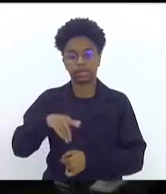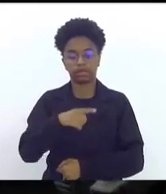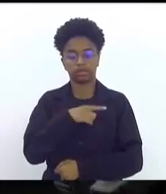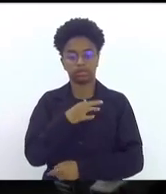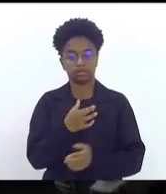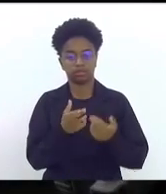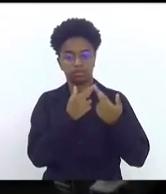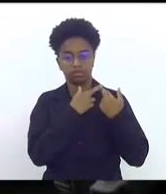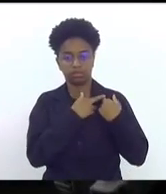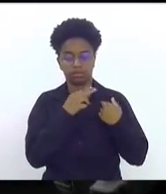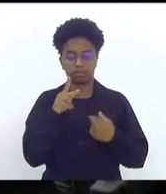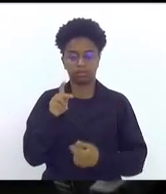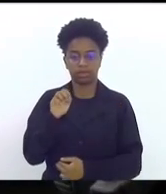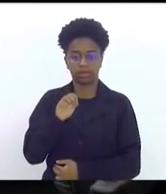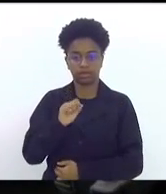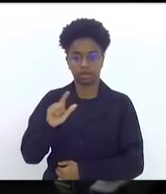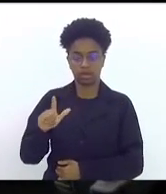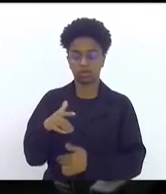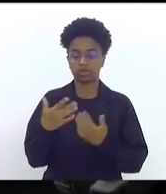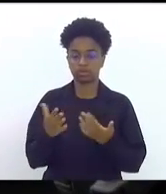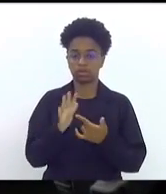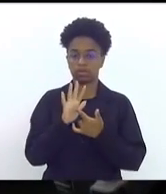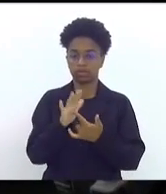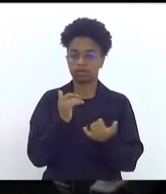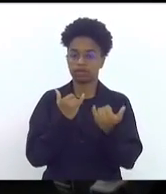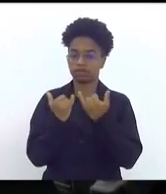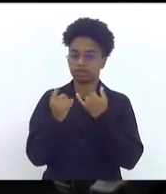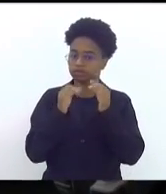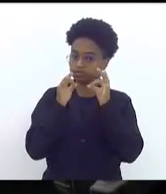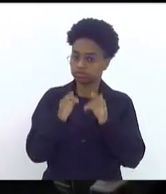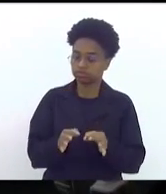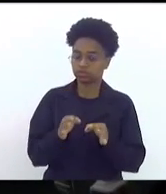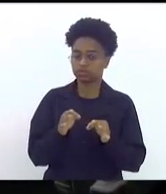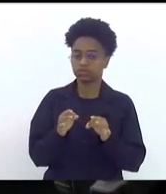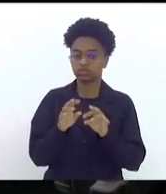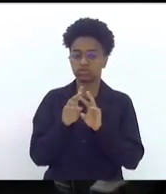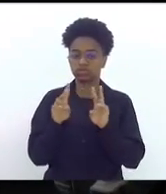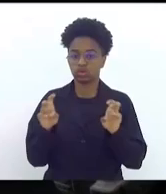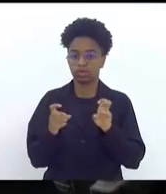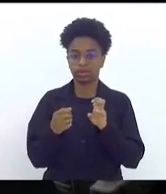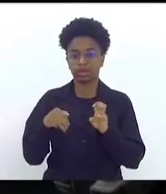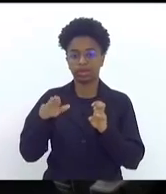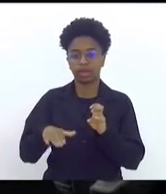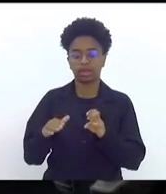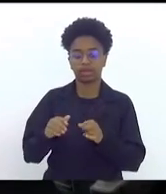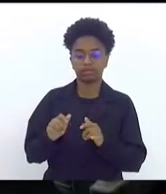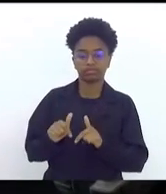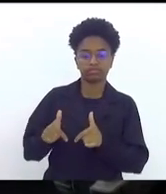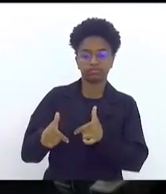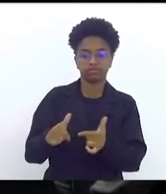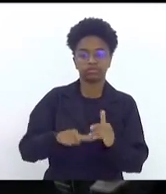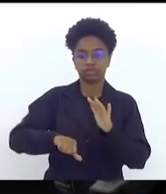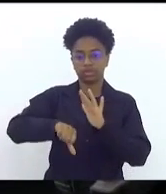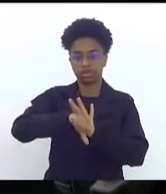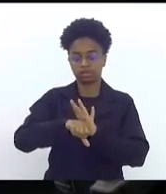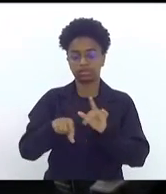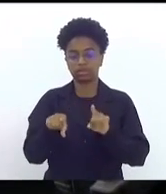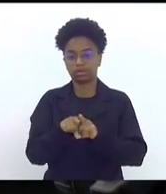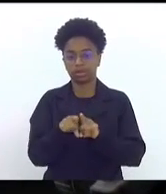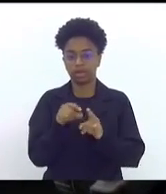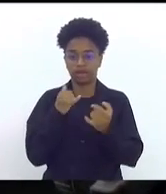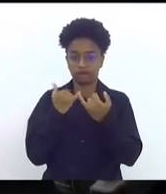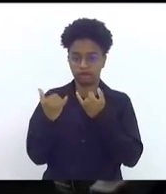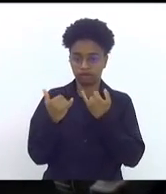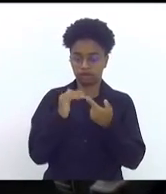outras palavras, oferecer uma informação confiável sobre a autoria de determinado crime. Em termos informacionais, portanto,